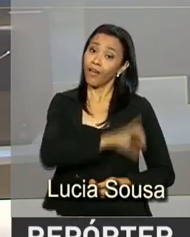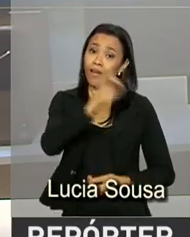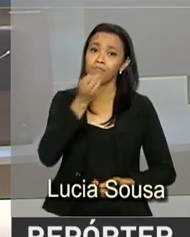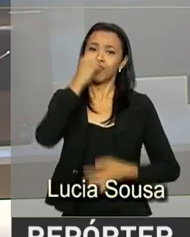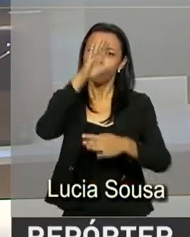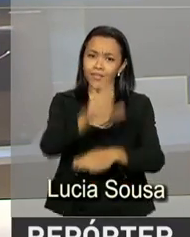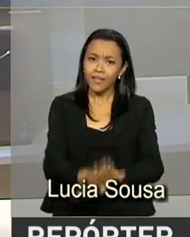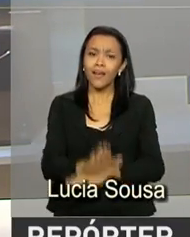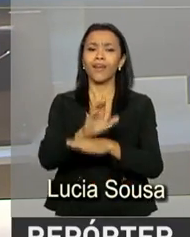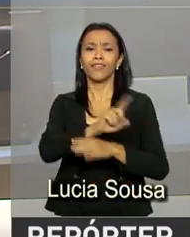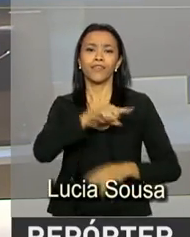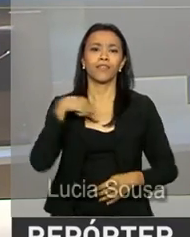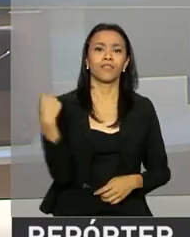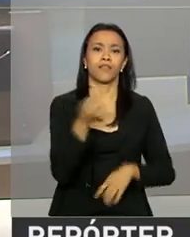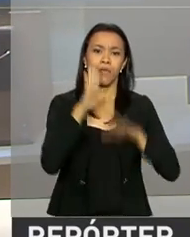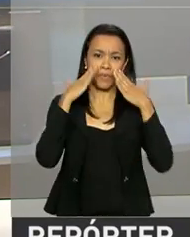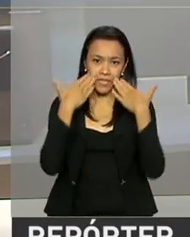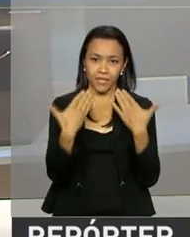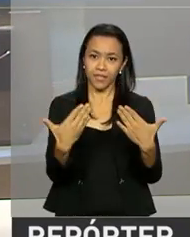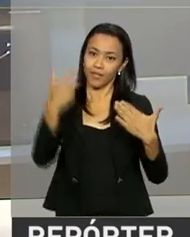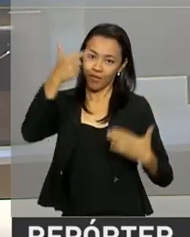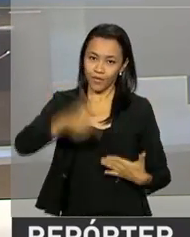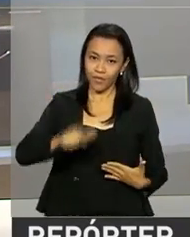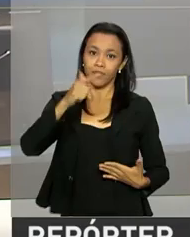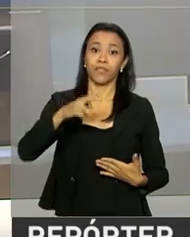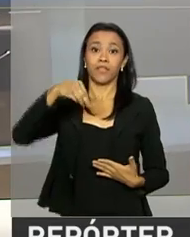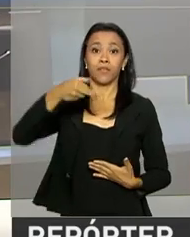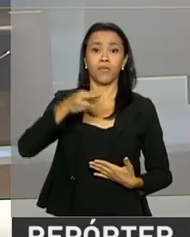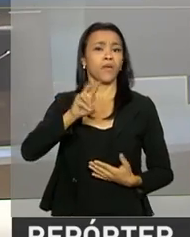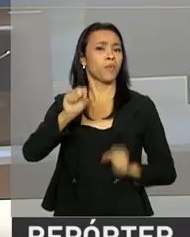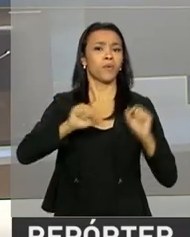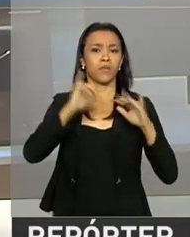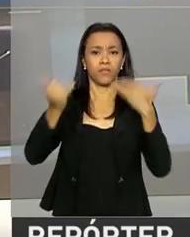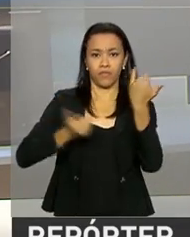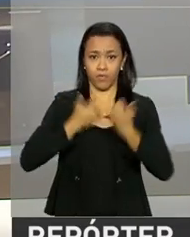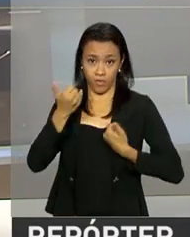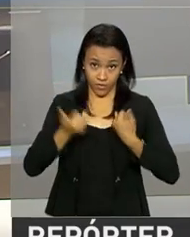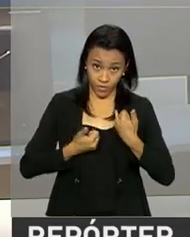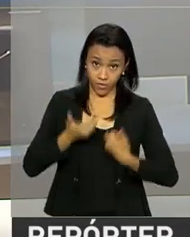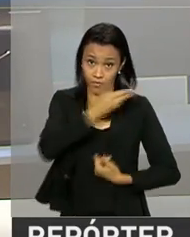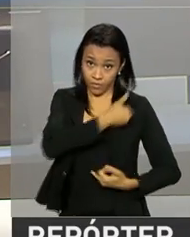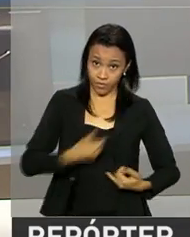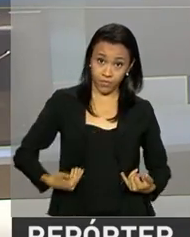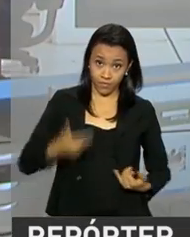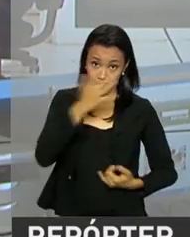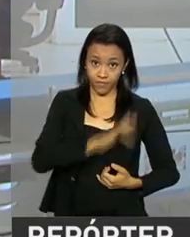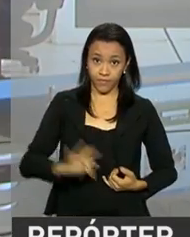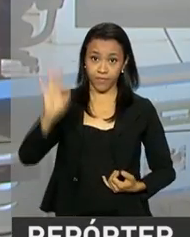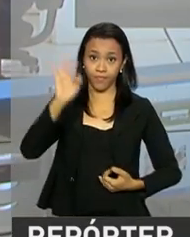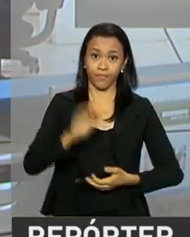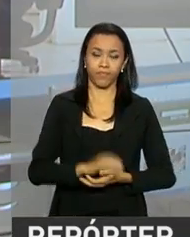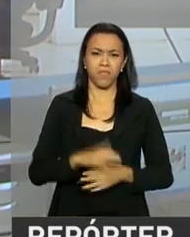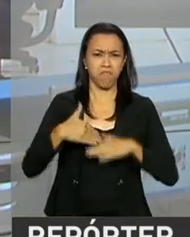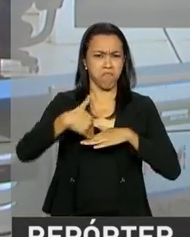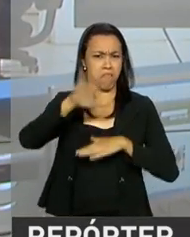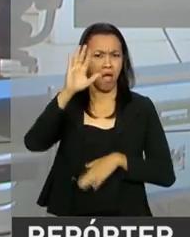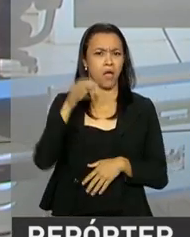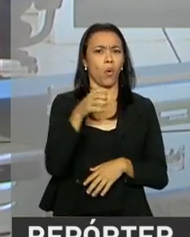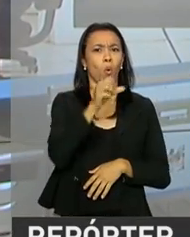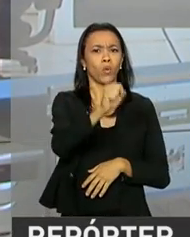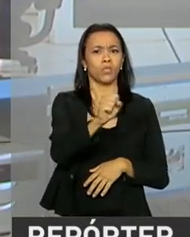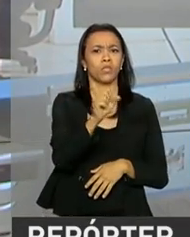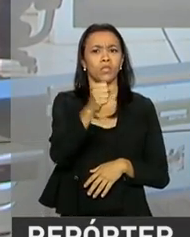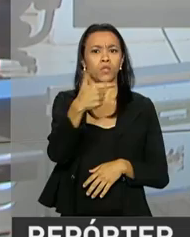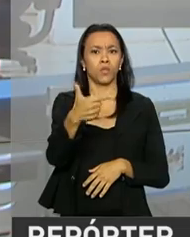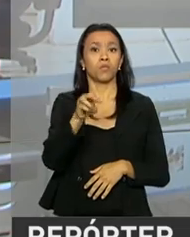Olá, boa tarde. Estamos de volta com mais uma edição do Repórter NBR e as notícias do Poder Executivo Federal. Mais de